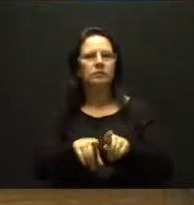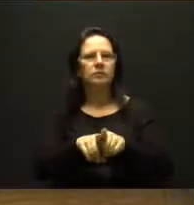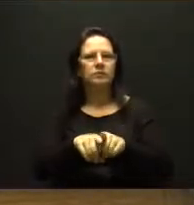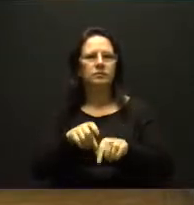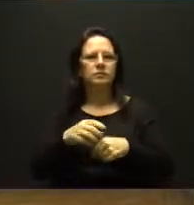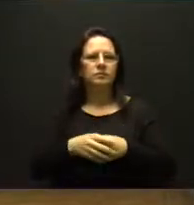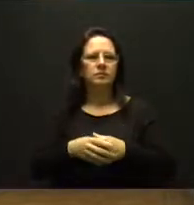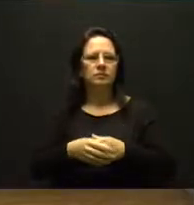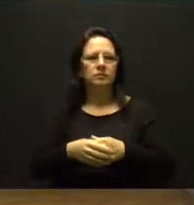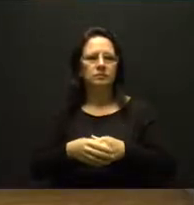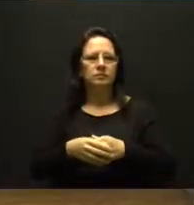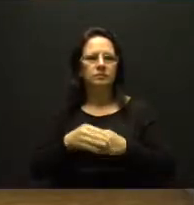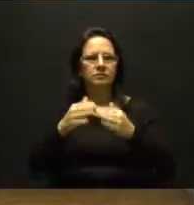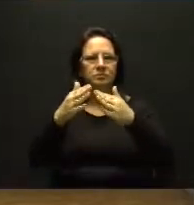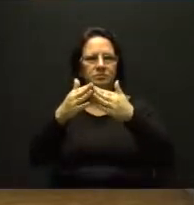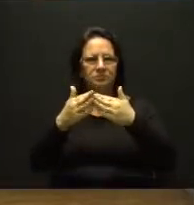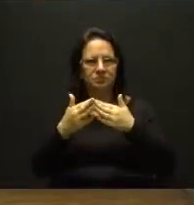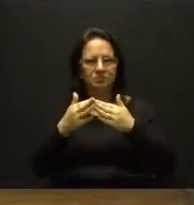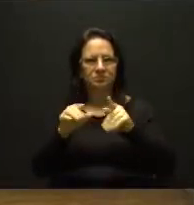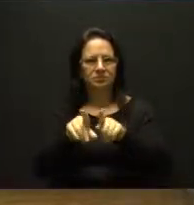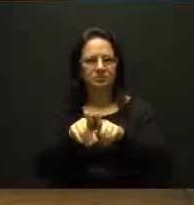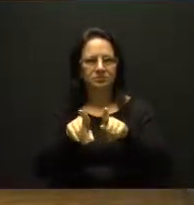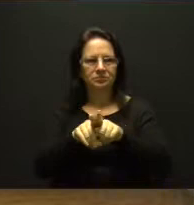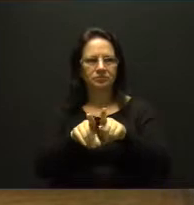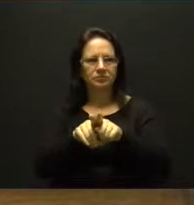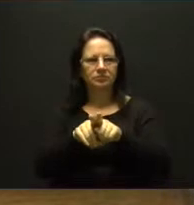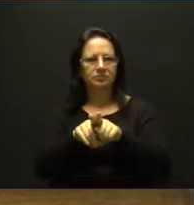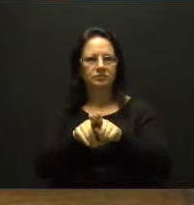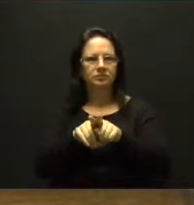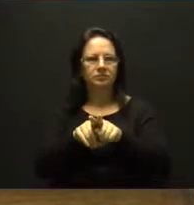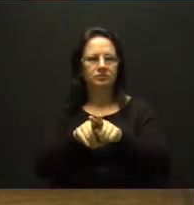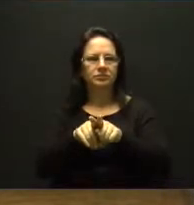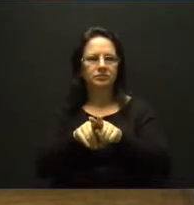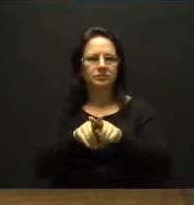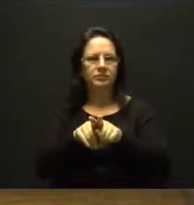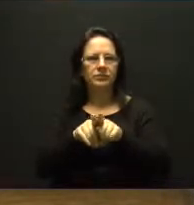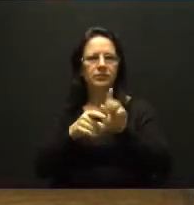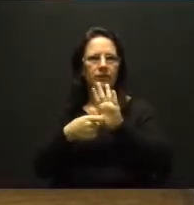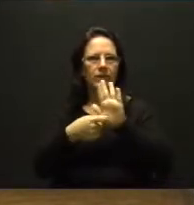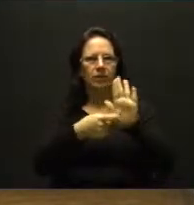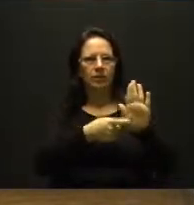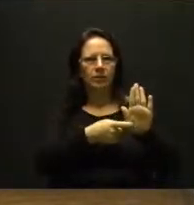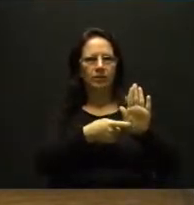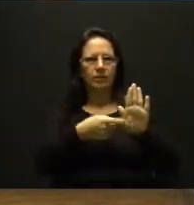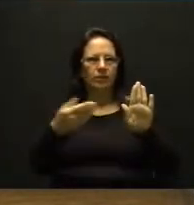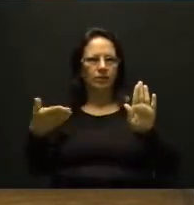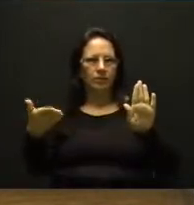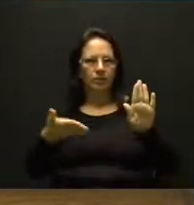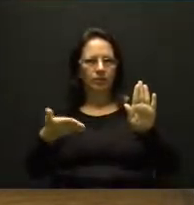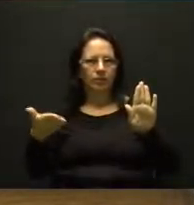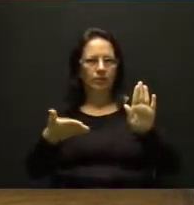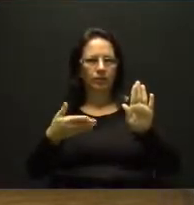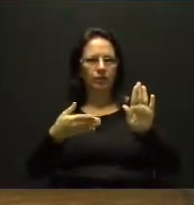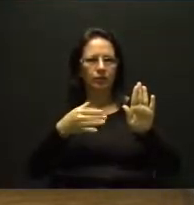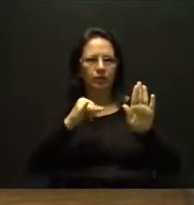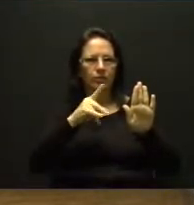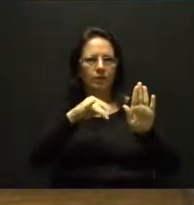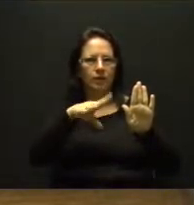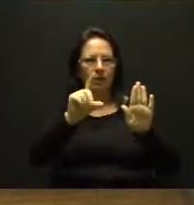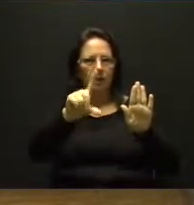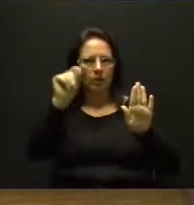é um apelo já os apresentou uma indicação